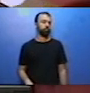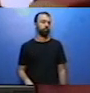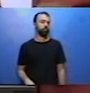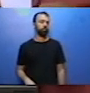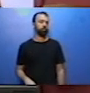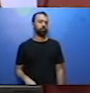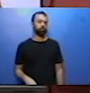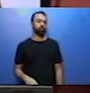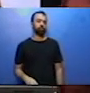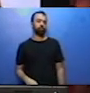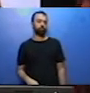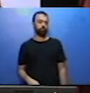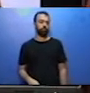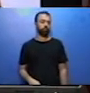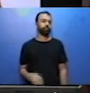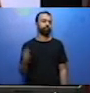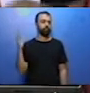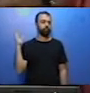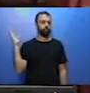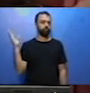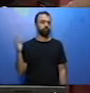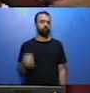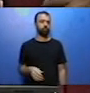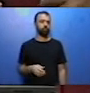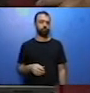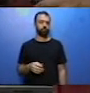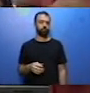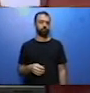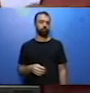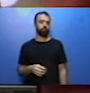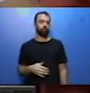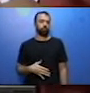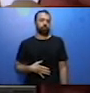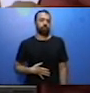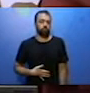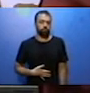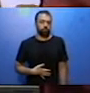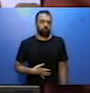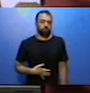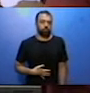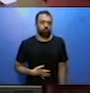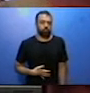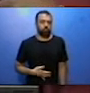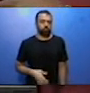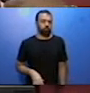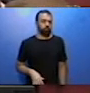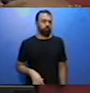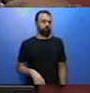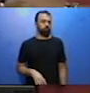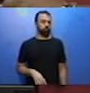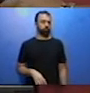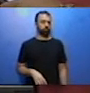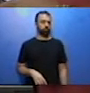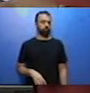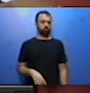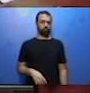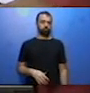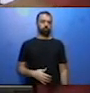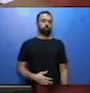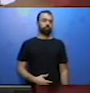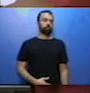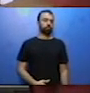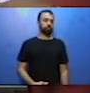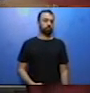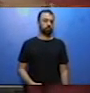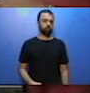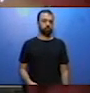até o seu ombro um pouco até para baixo ea lordose ela afunda na parte da lordose ela deixa os